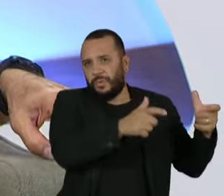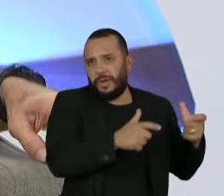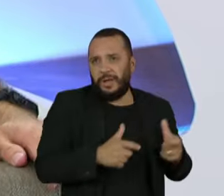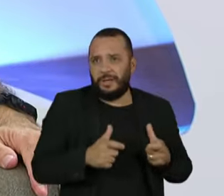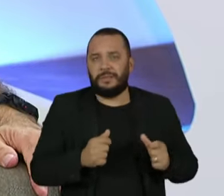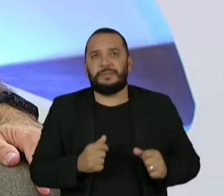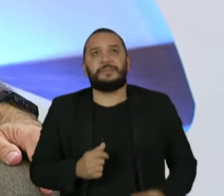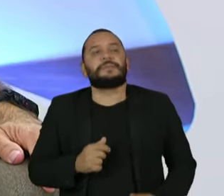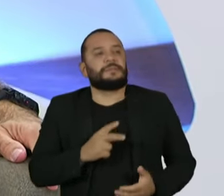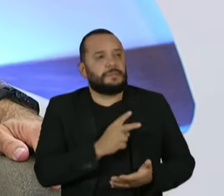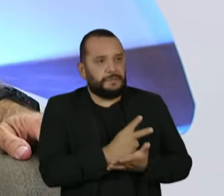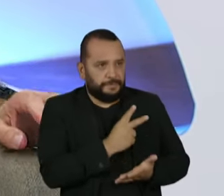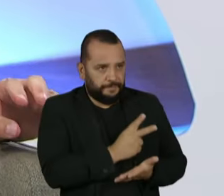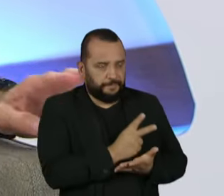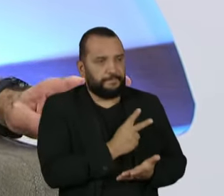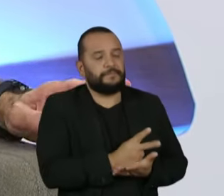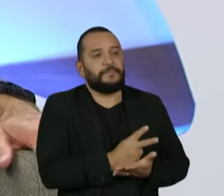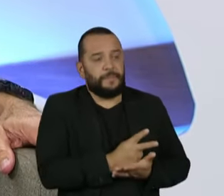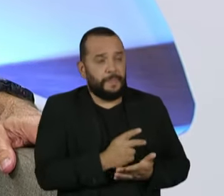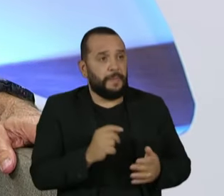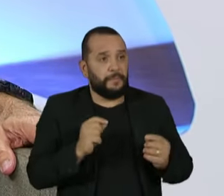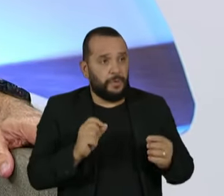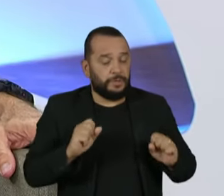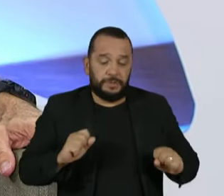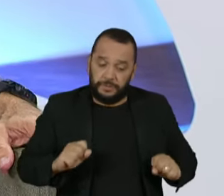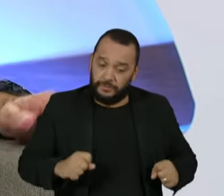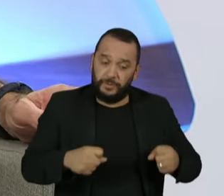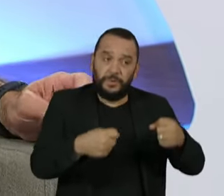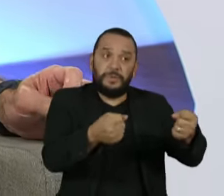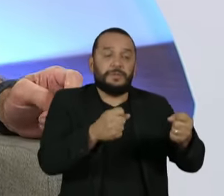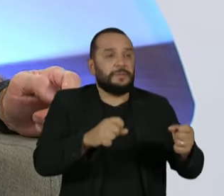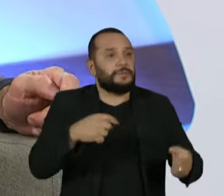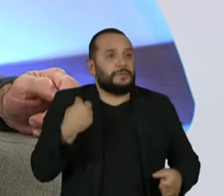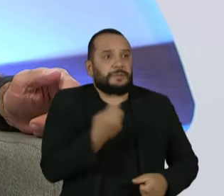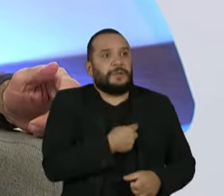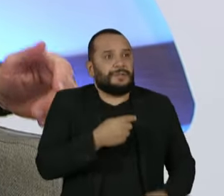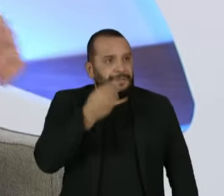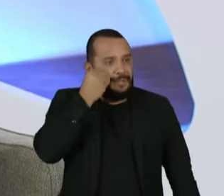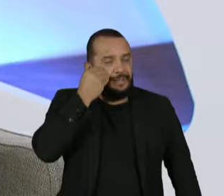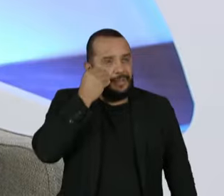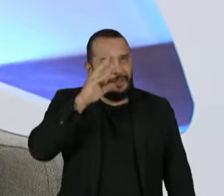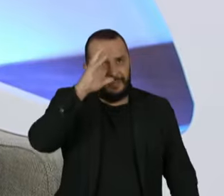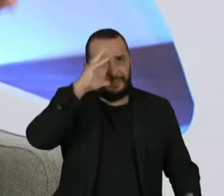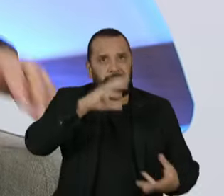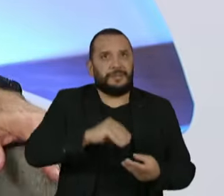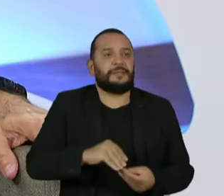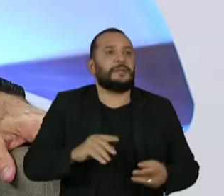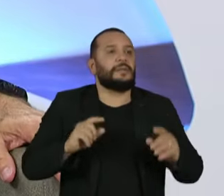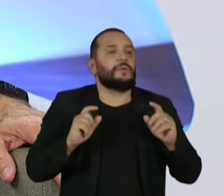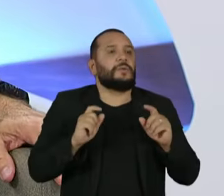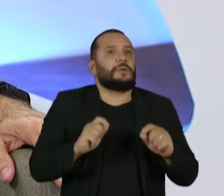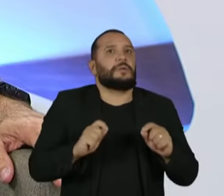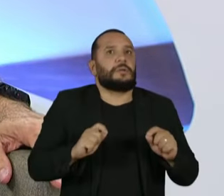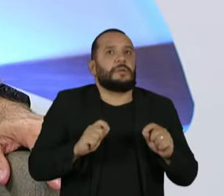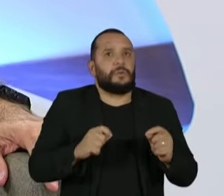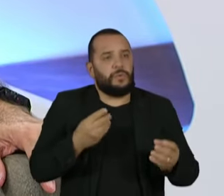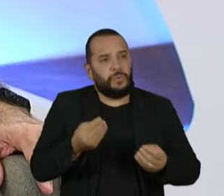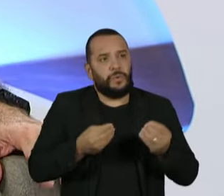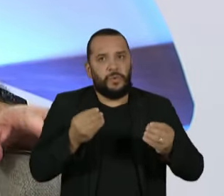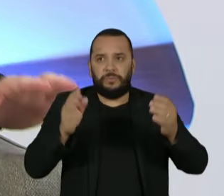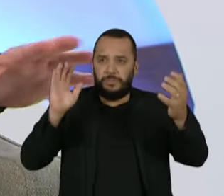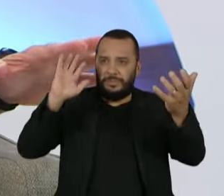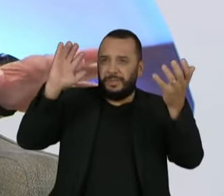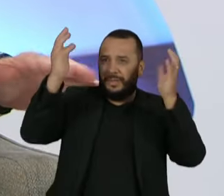Rafael a gente poderia estar dedicando um esforço monumental no momento para tentar entender a complexidade dos efeitos das mudanças